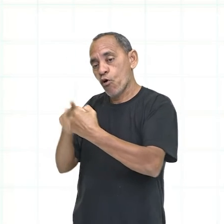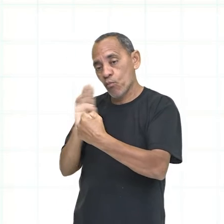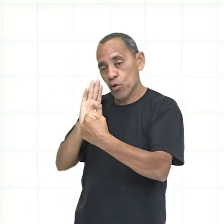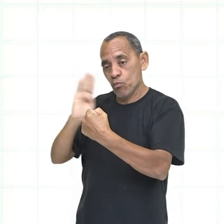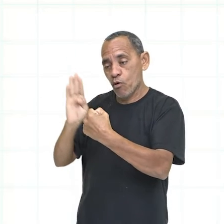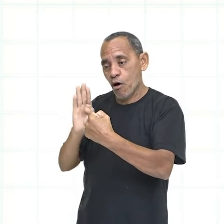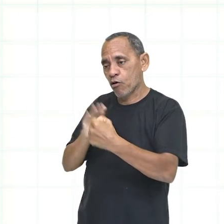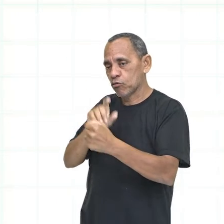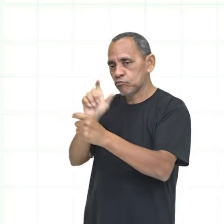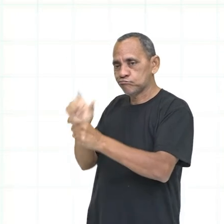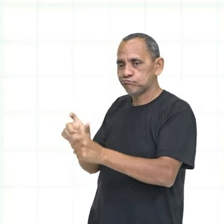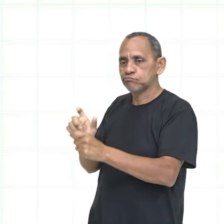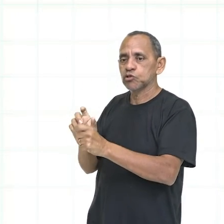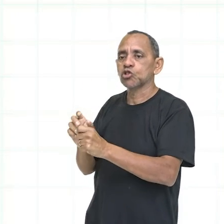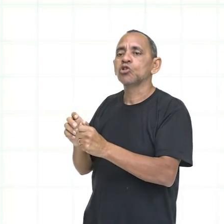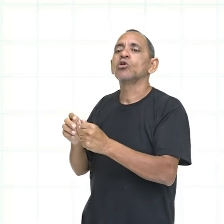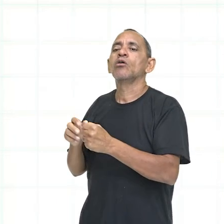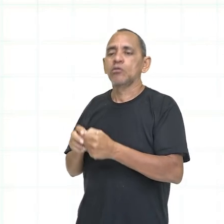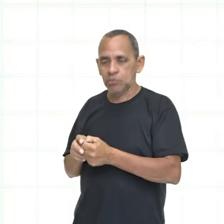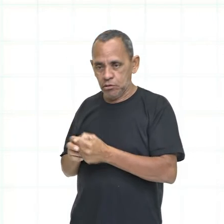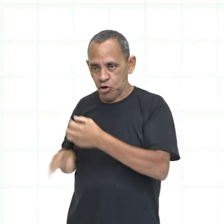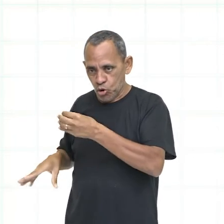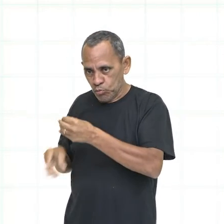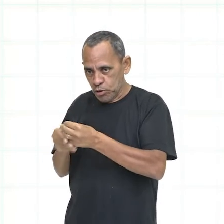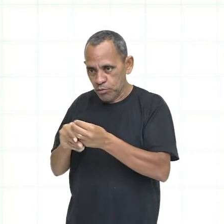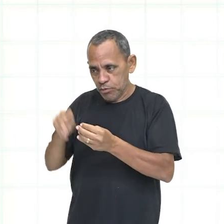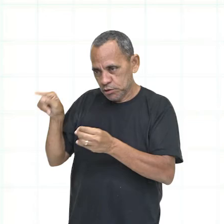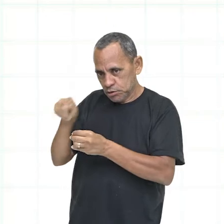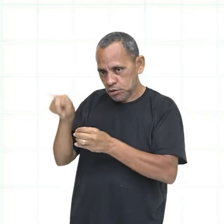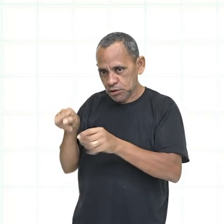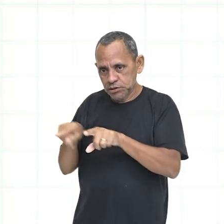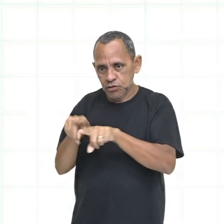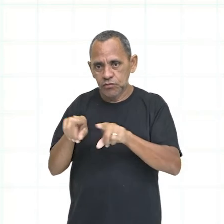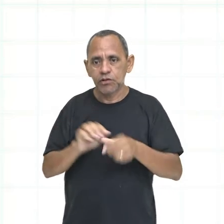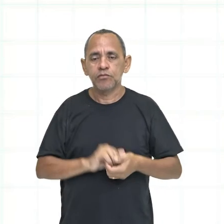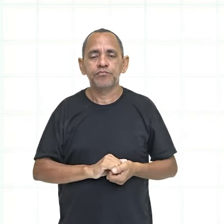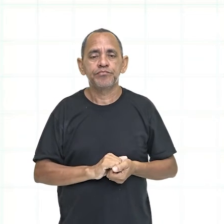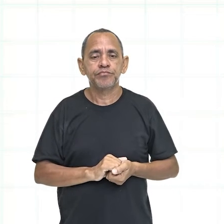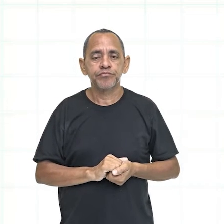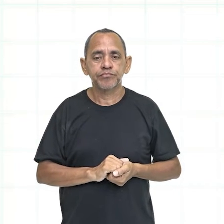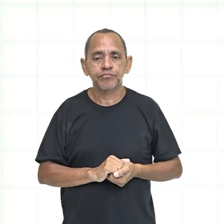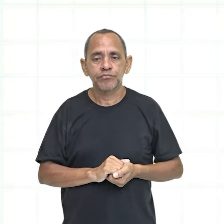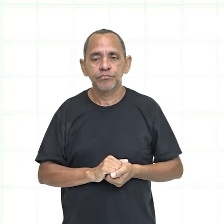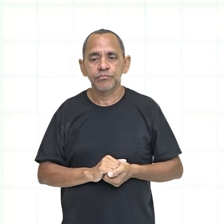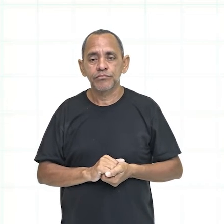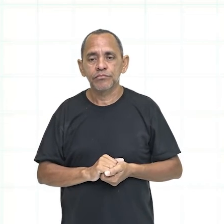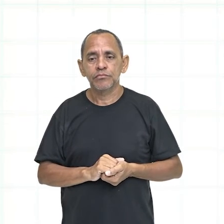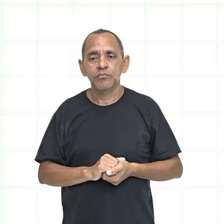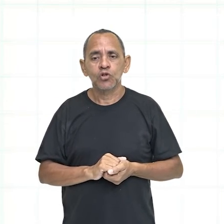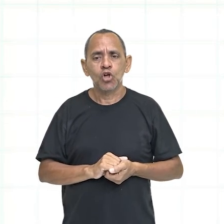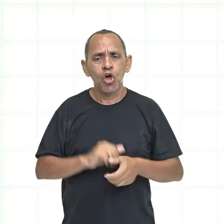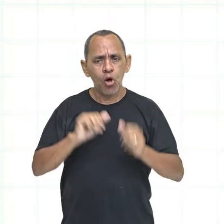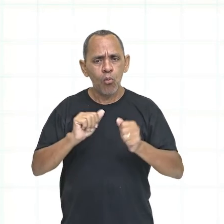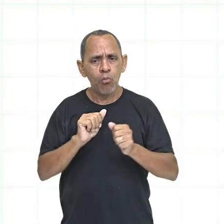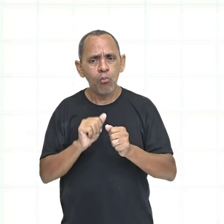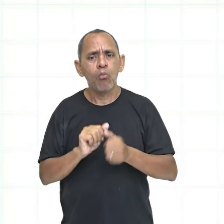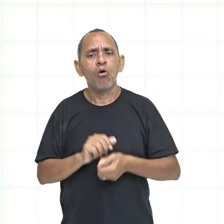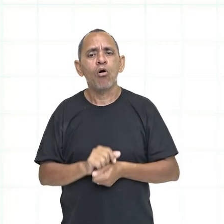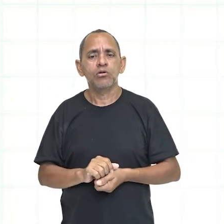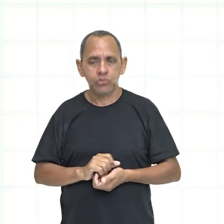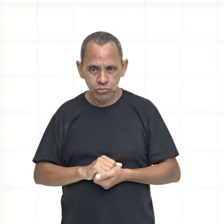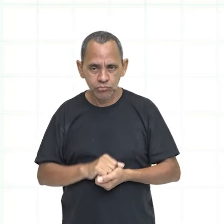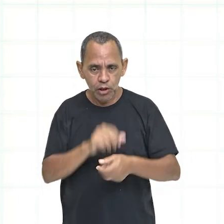aqui o complemento, ponto de interrogação. May I borrow your fork for a moment, please? Eu posso